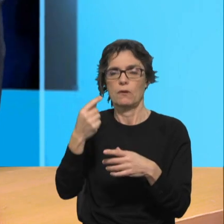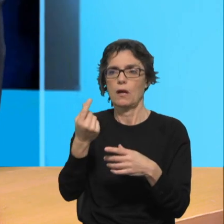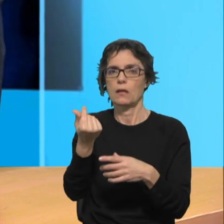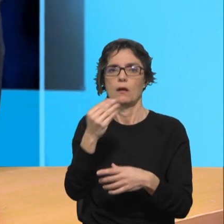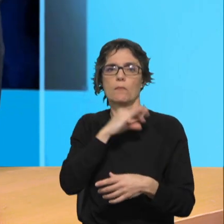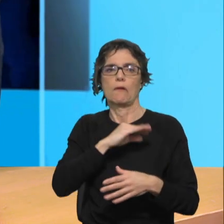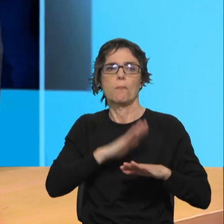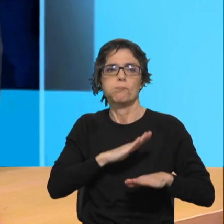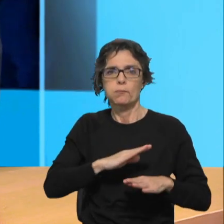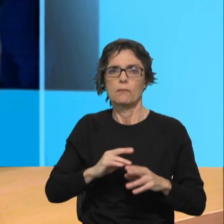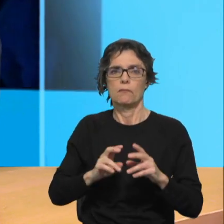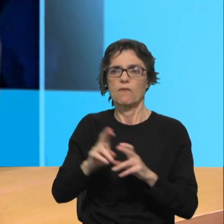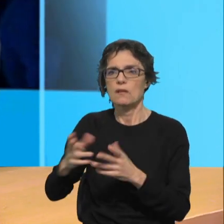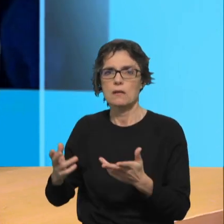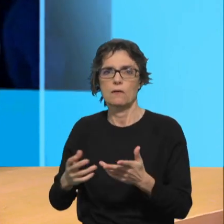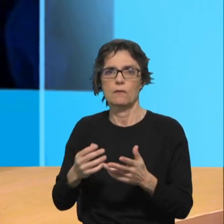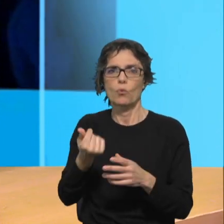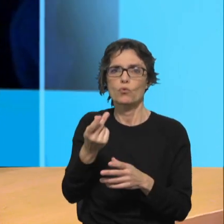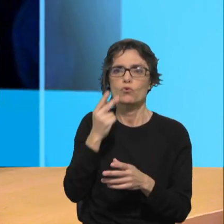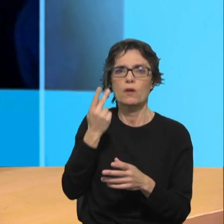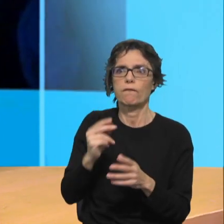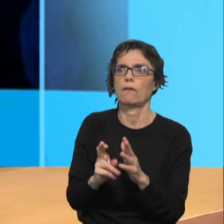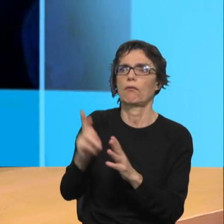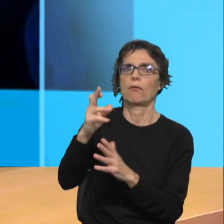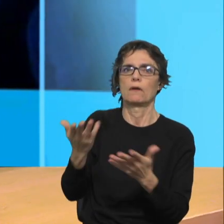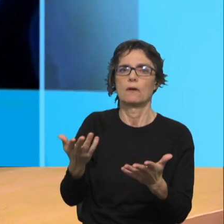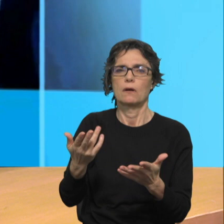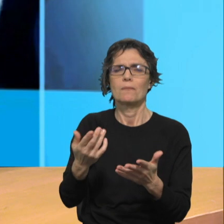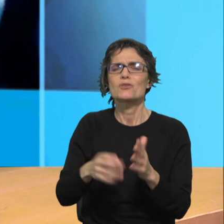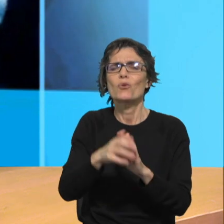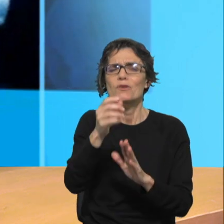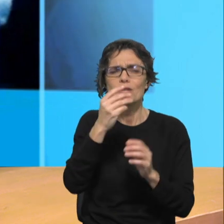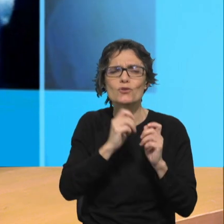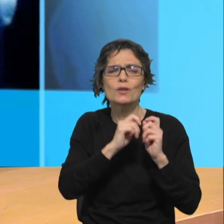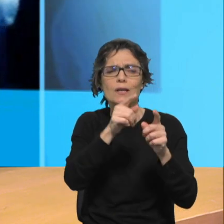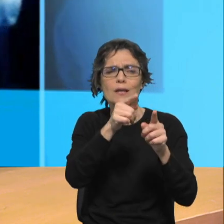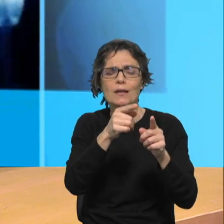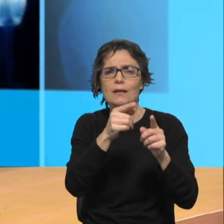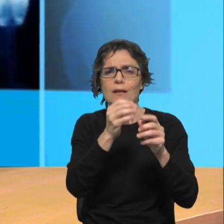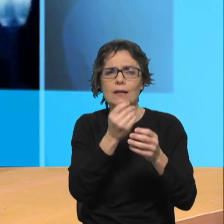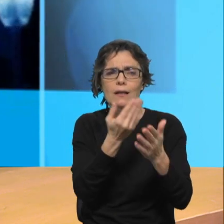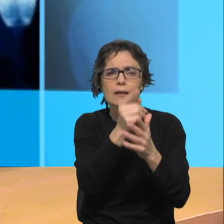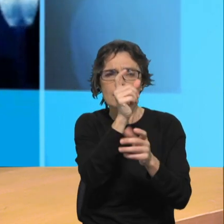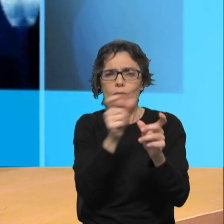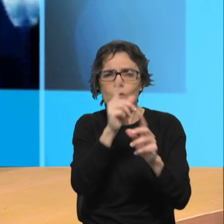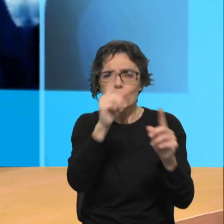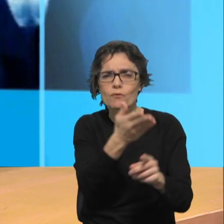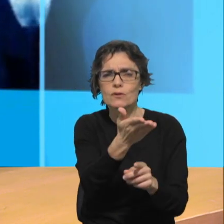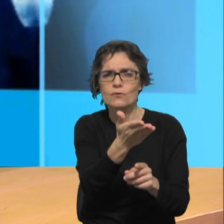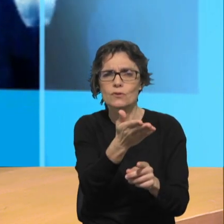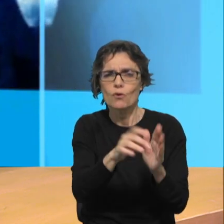parados, e depois, que condições damos a esses funcionários? Como é que é dignificado? E como é